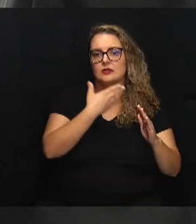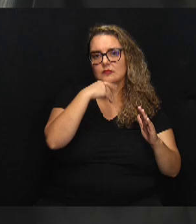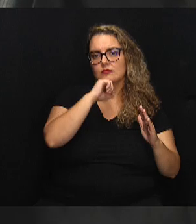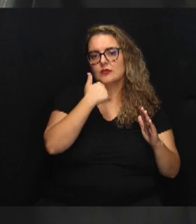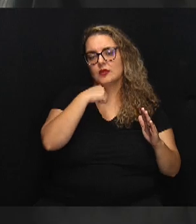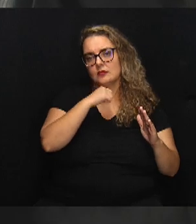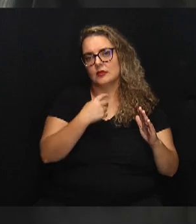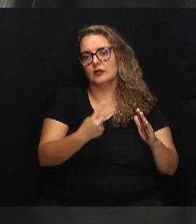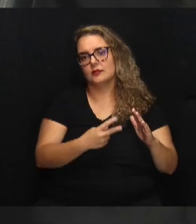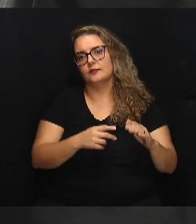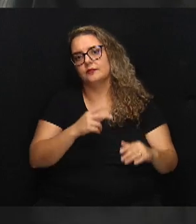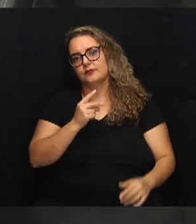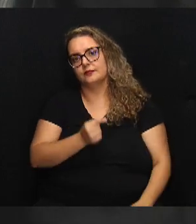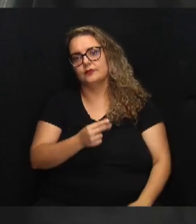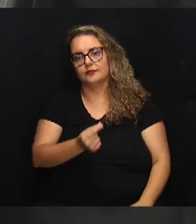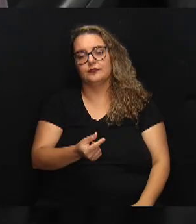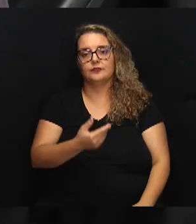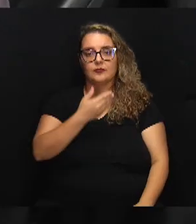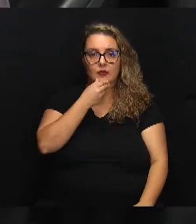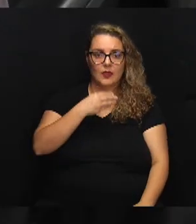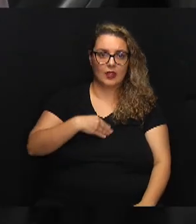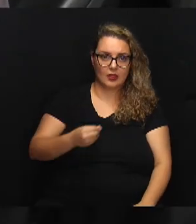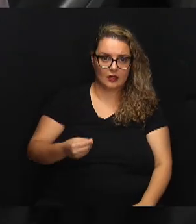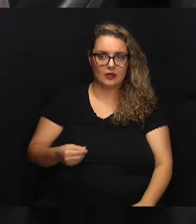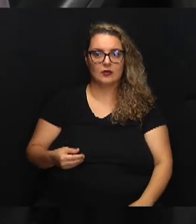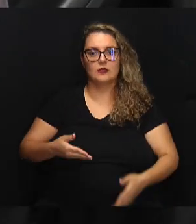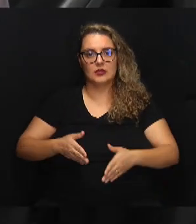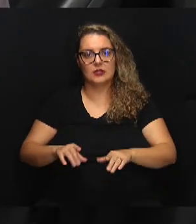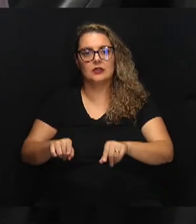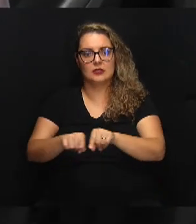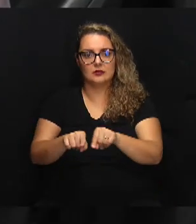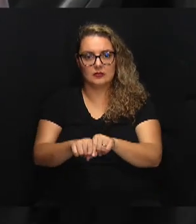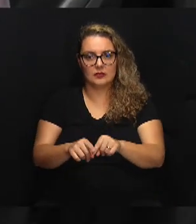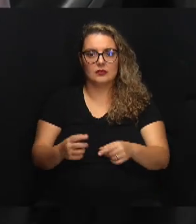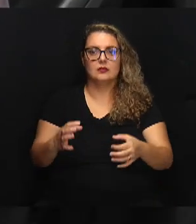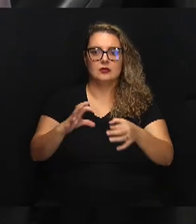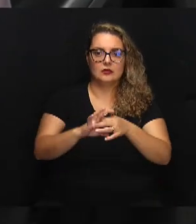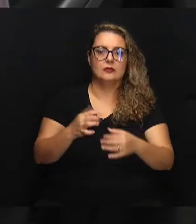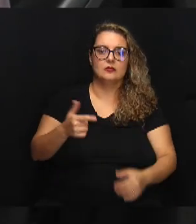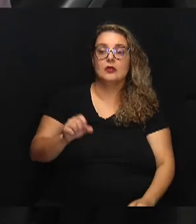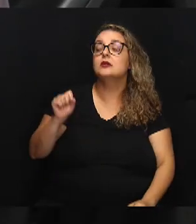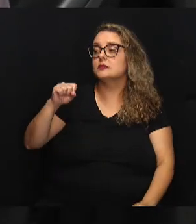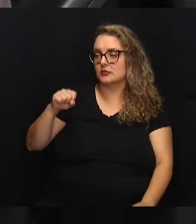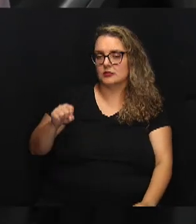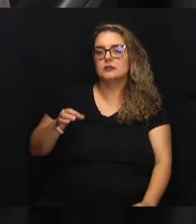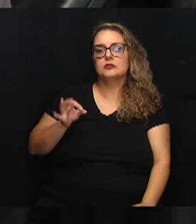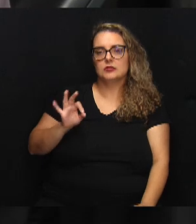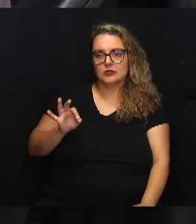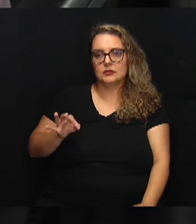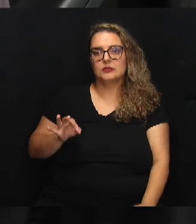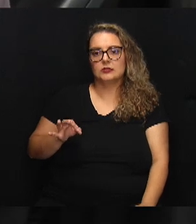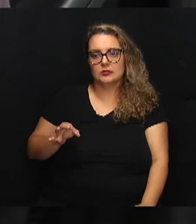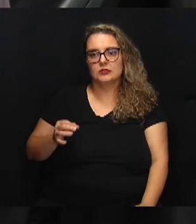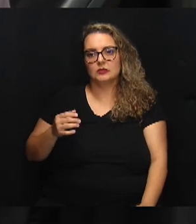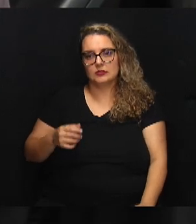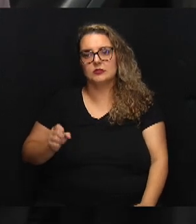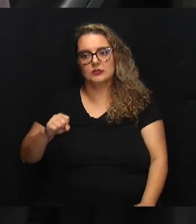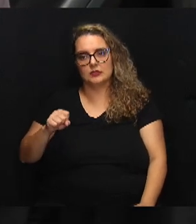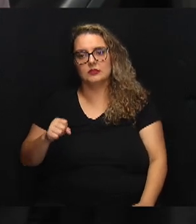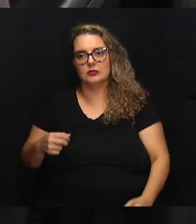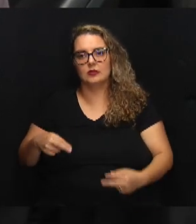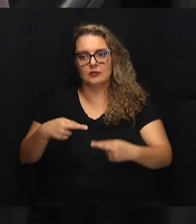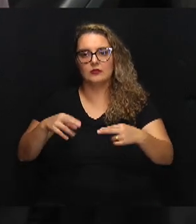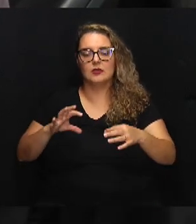muito tempo lá. E quando os meninos nasceram, também fez questão de manter isso? Ah, sim, com certeza, claro. Muito.